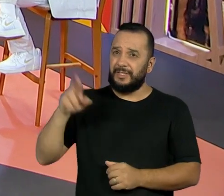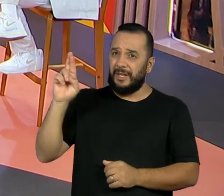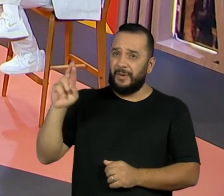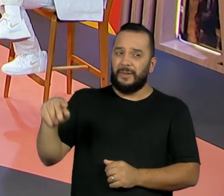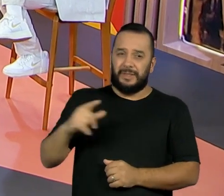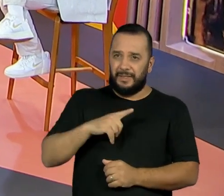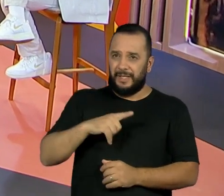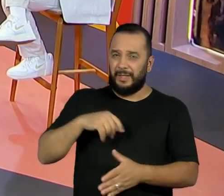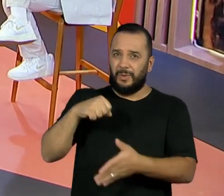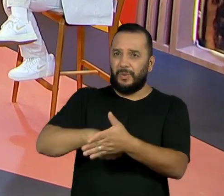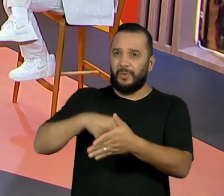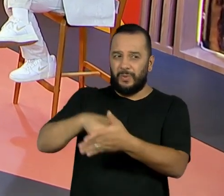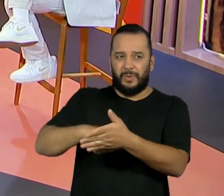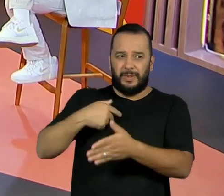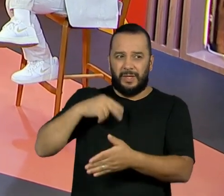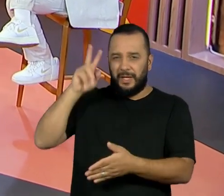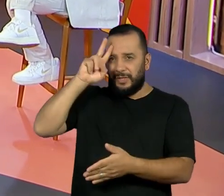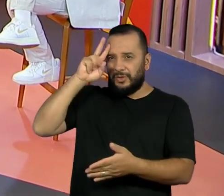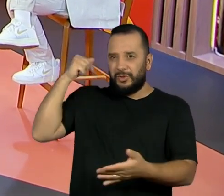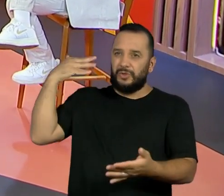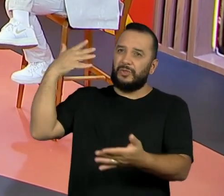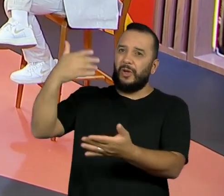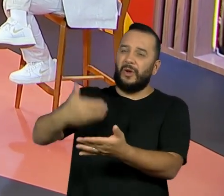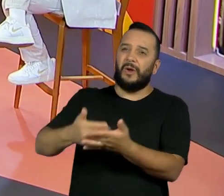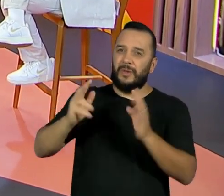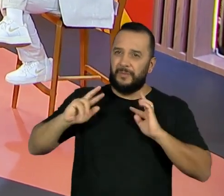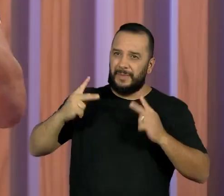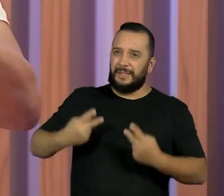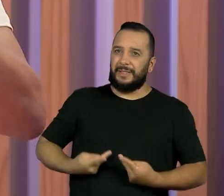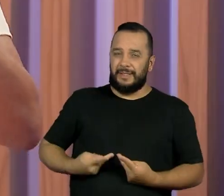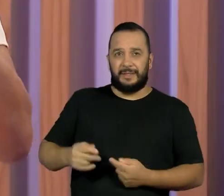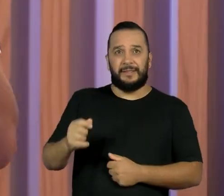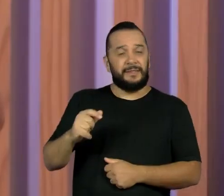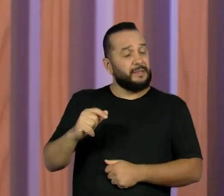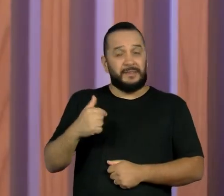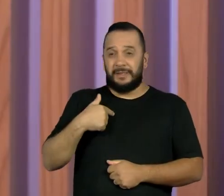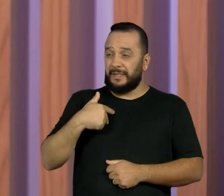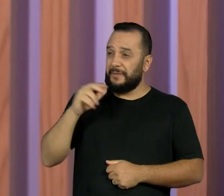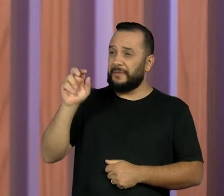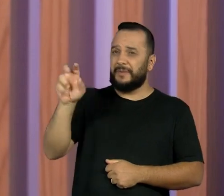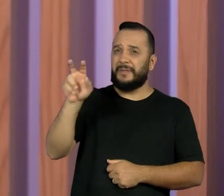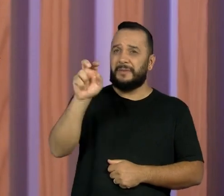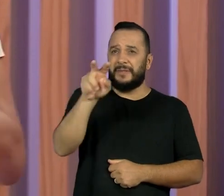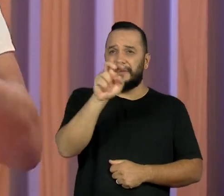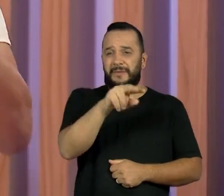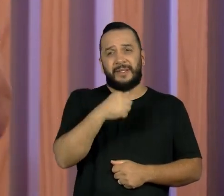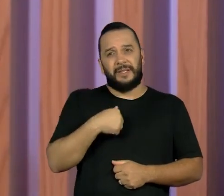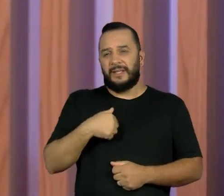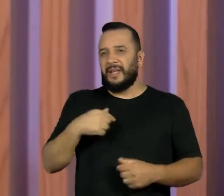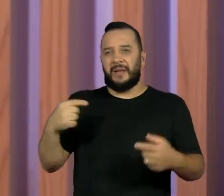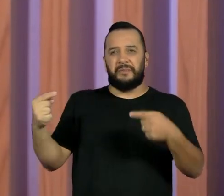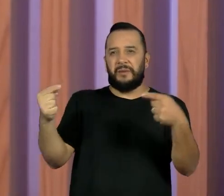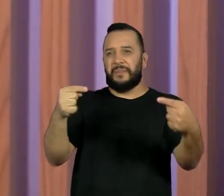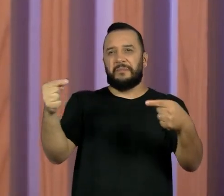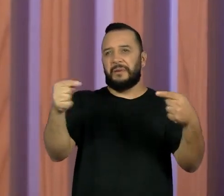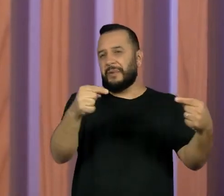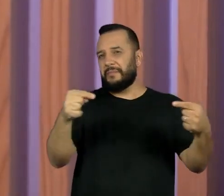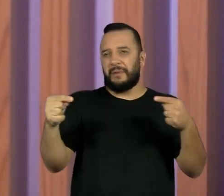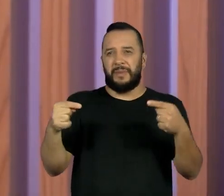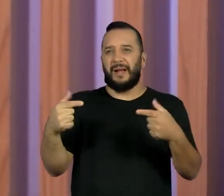da humanidade. Se olhar para todo canto, onde você tem uma guerra que não para nunca, você vai ver